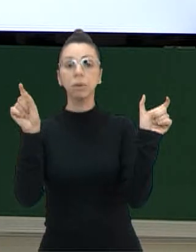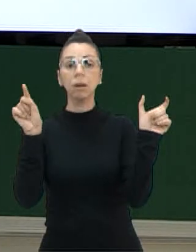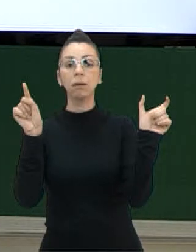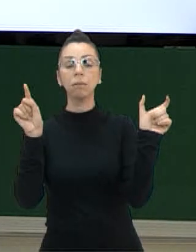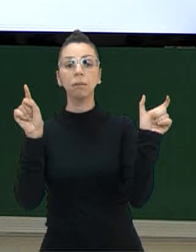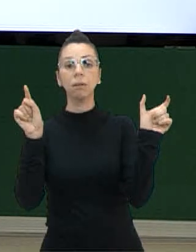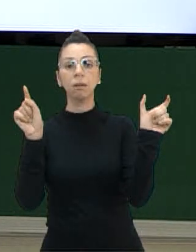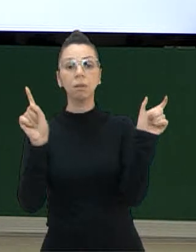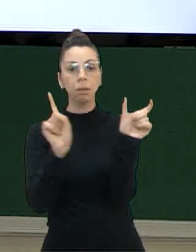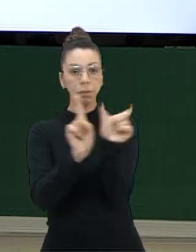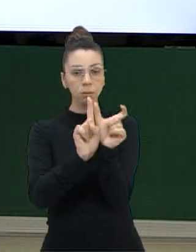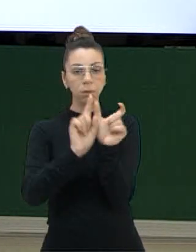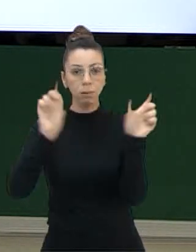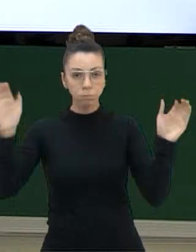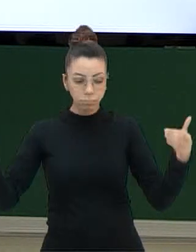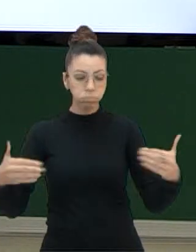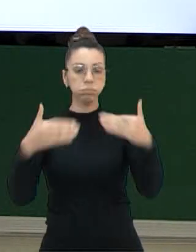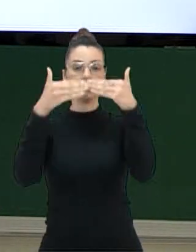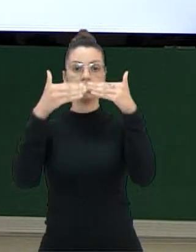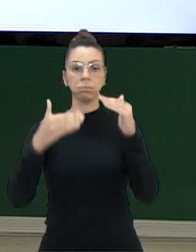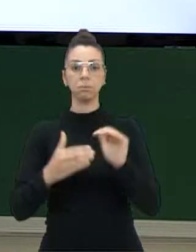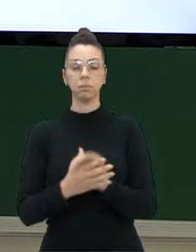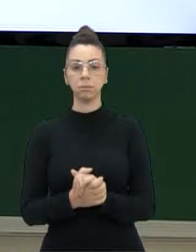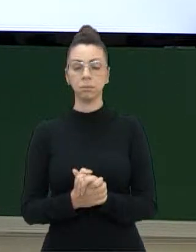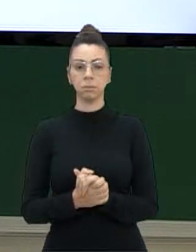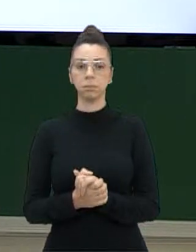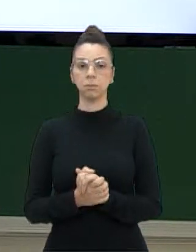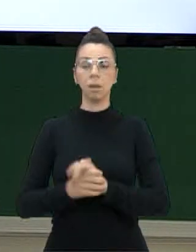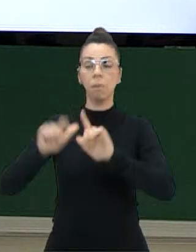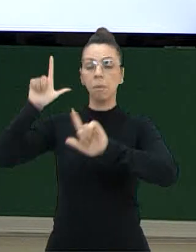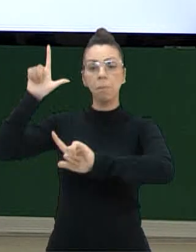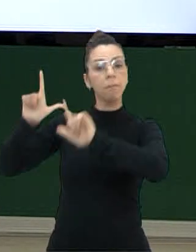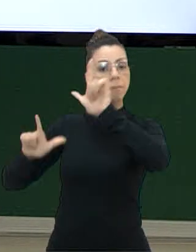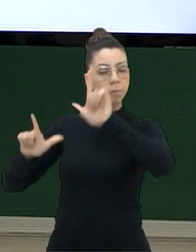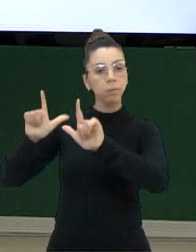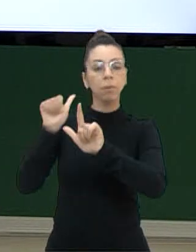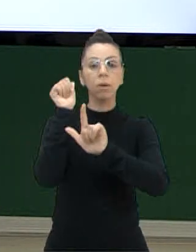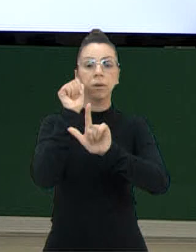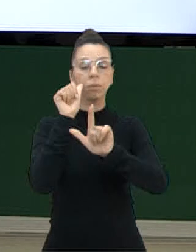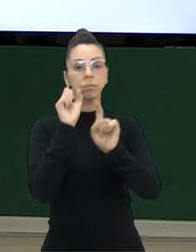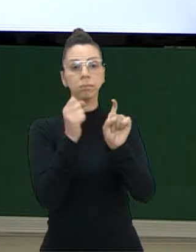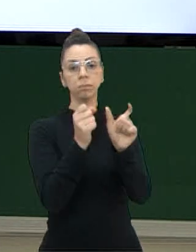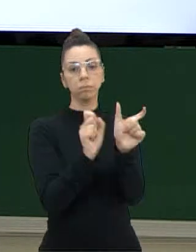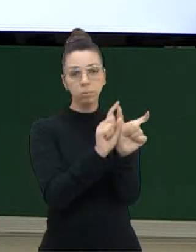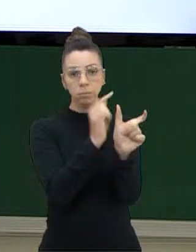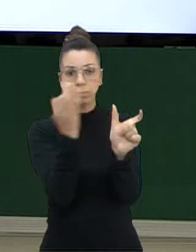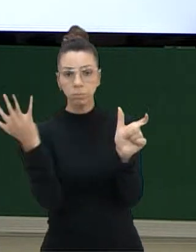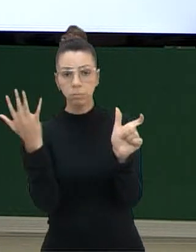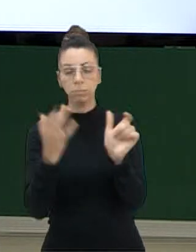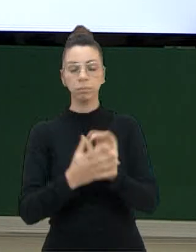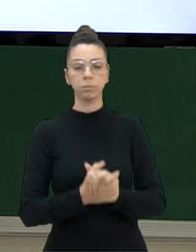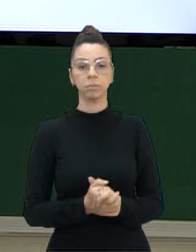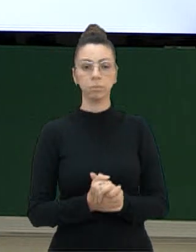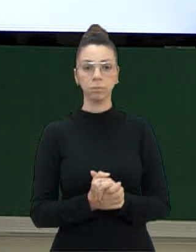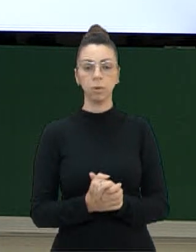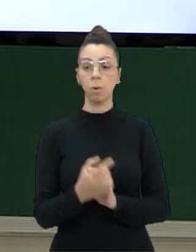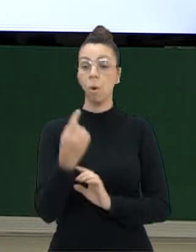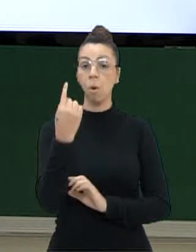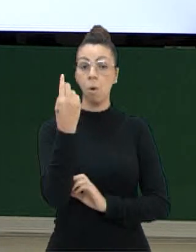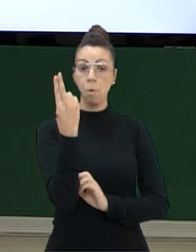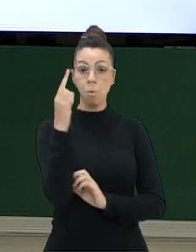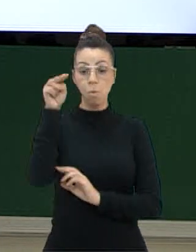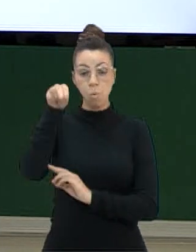receber imagem. Então, umas televisões, feminino, plural. Reloj,